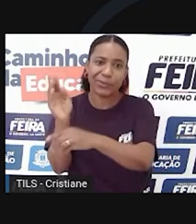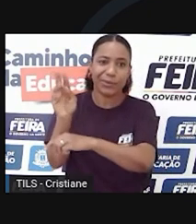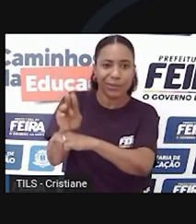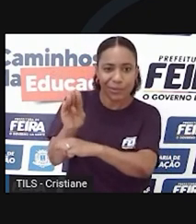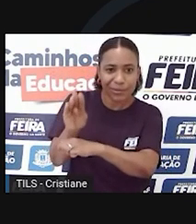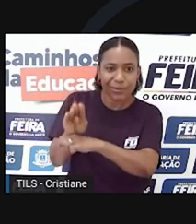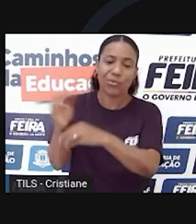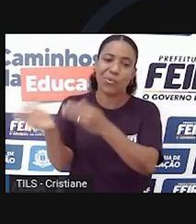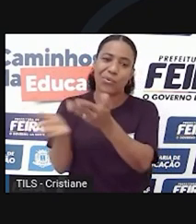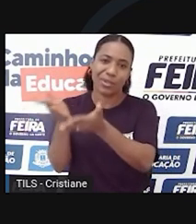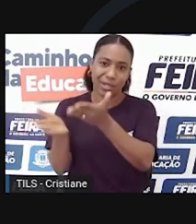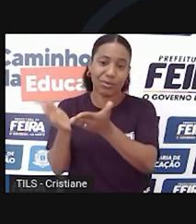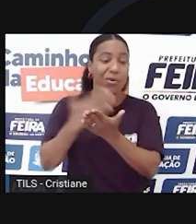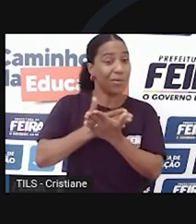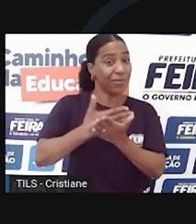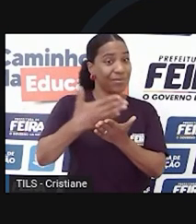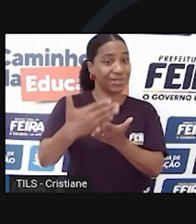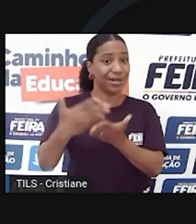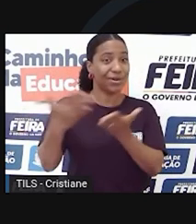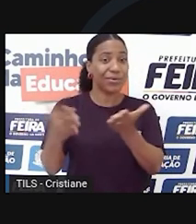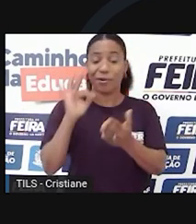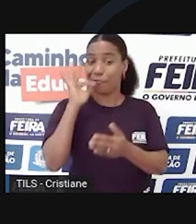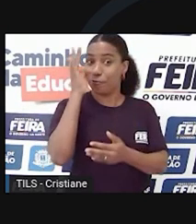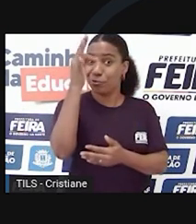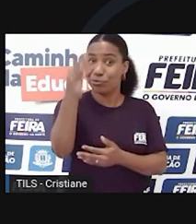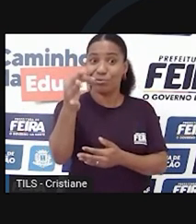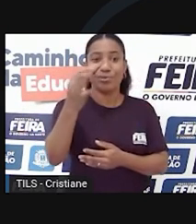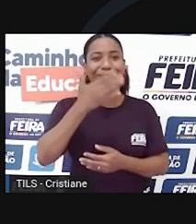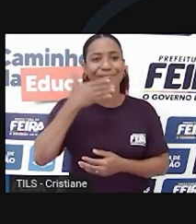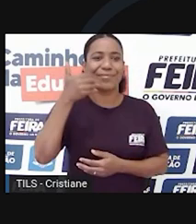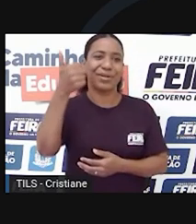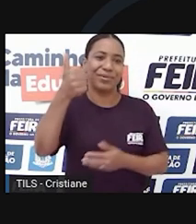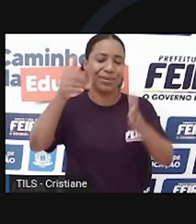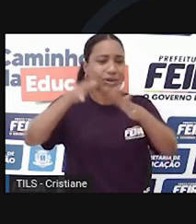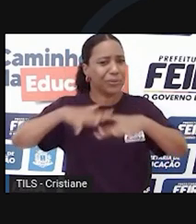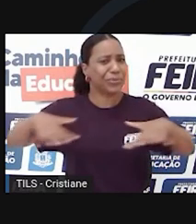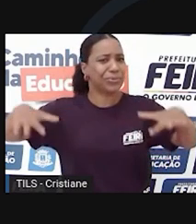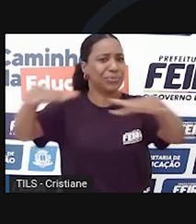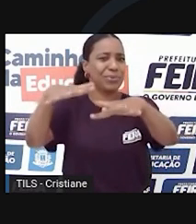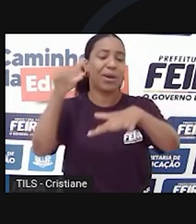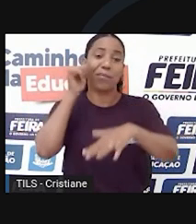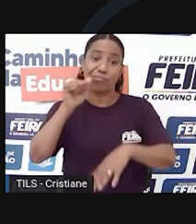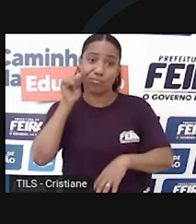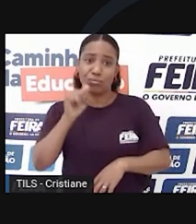começarmos hoje, será possível termos um futuro melhor para milhares de meninos e meninas.